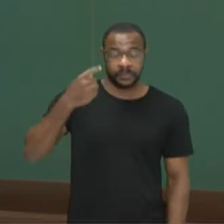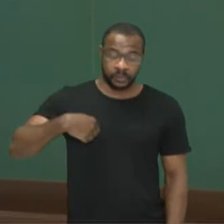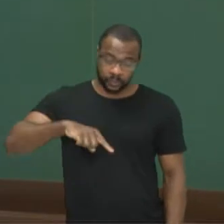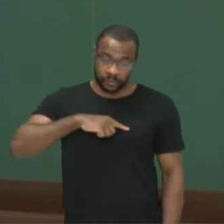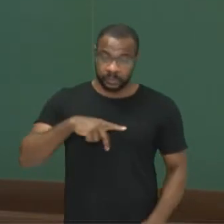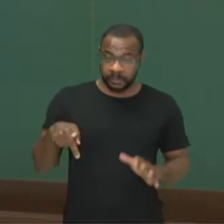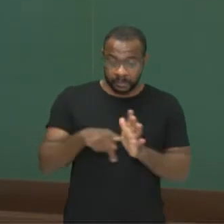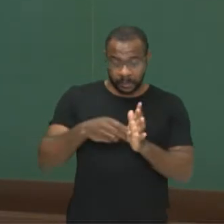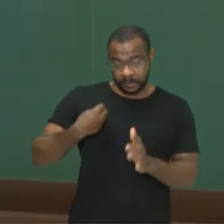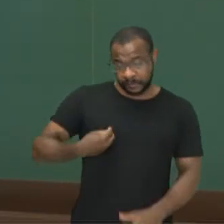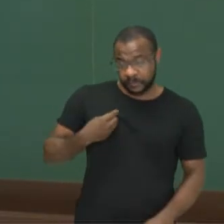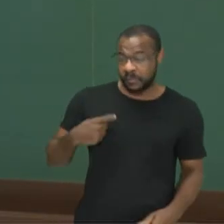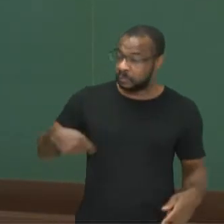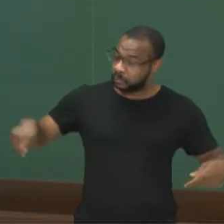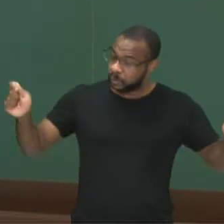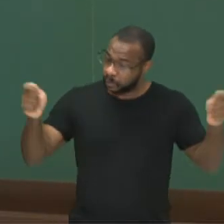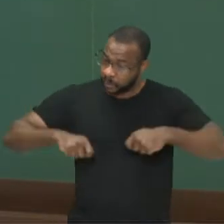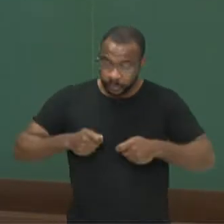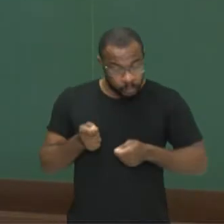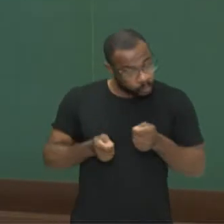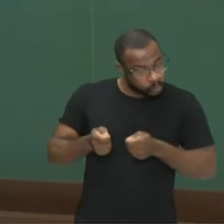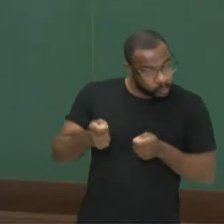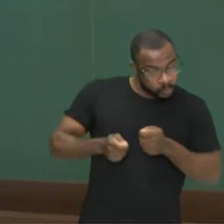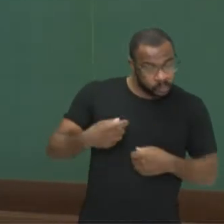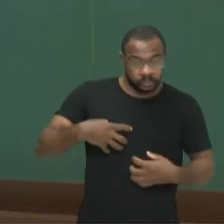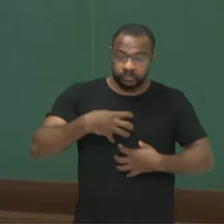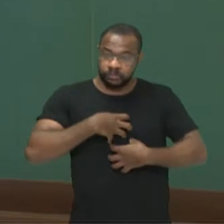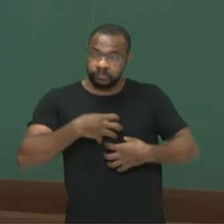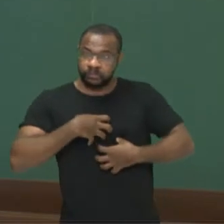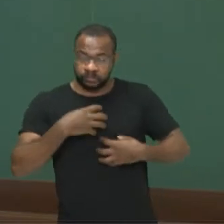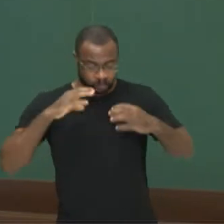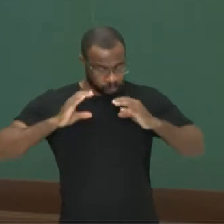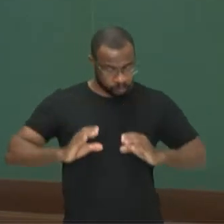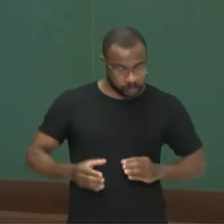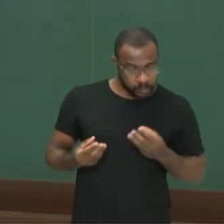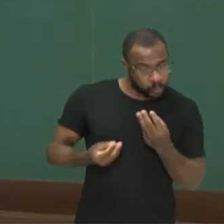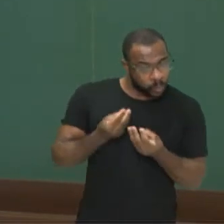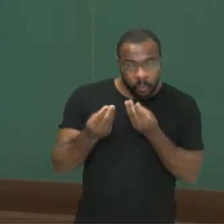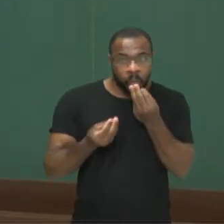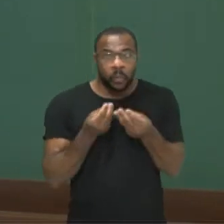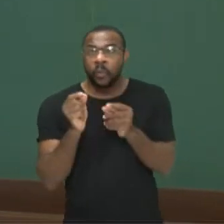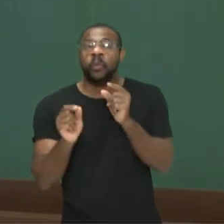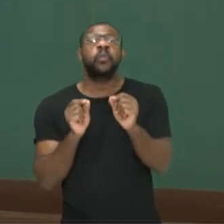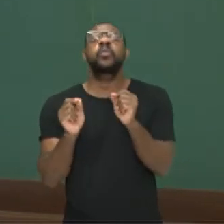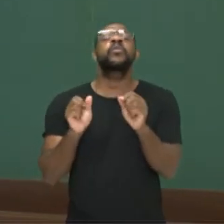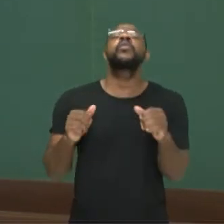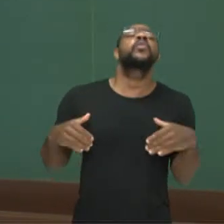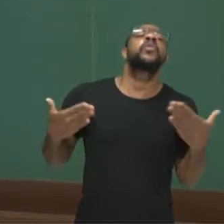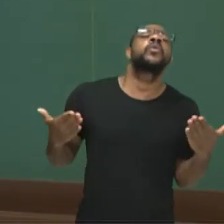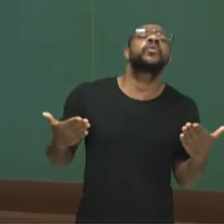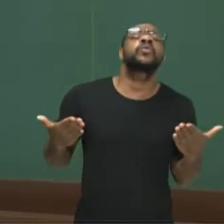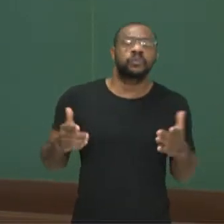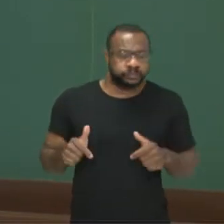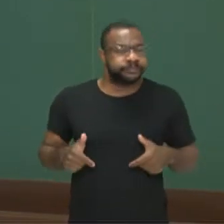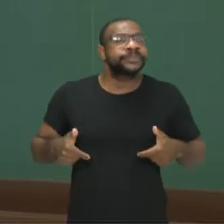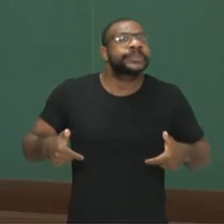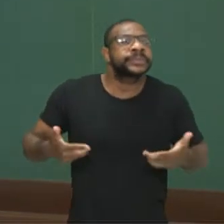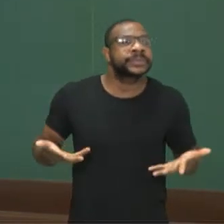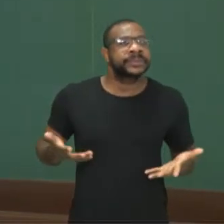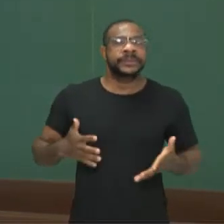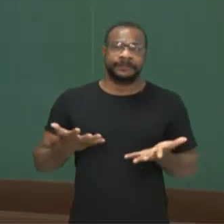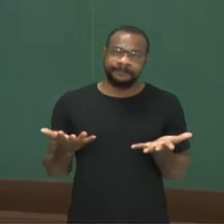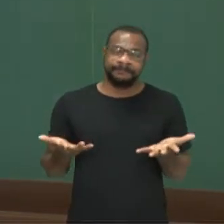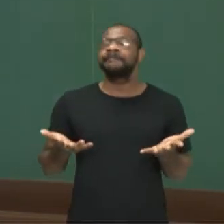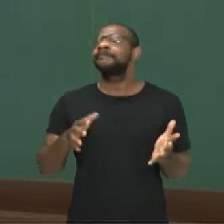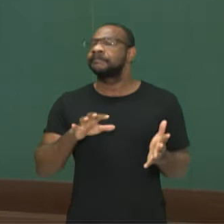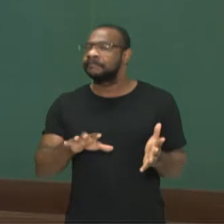mesmos que somos capazes de controlar nossas atitudes e saber como e quando agir. E isso